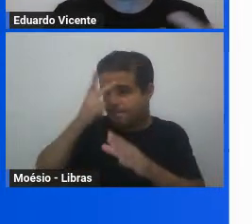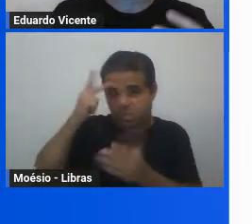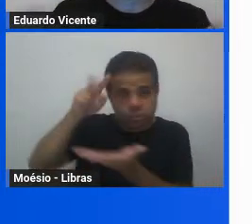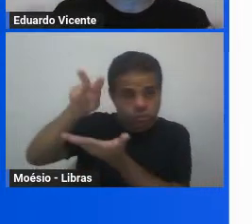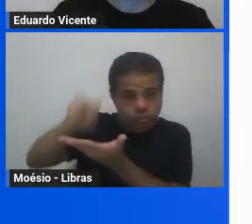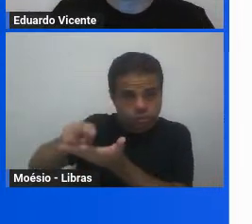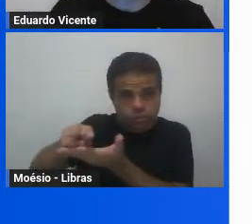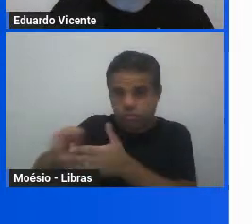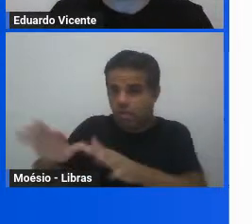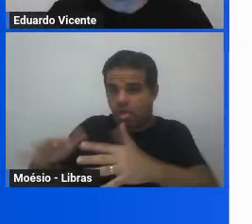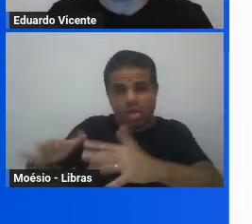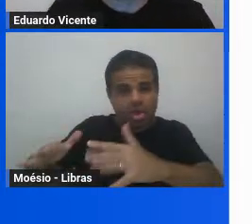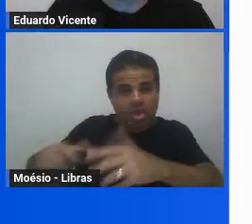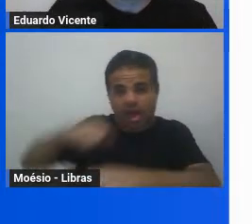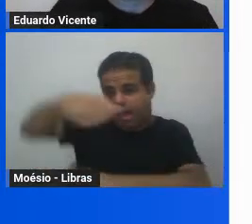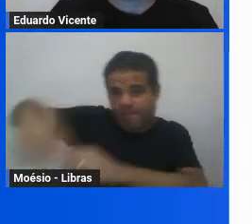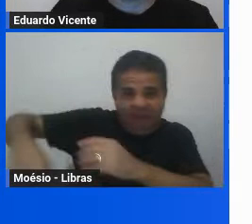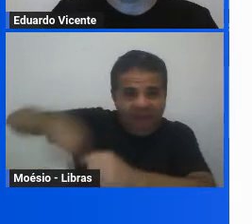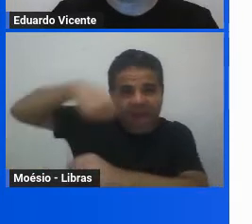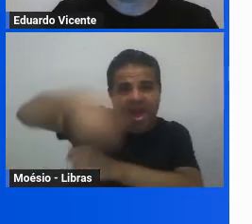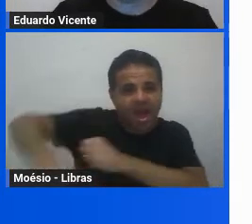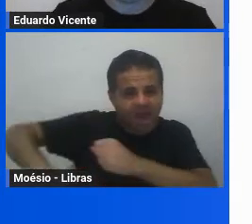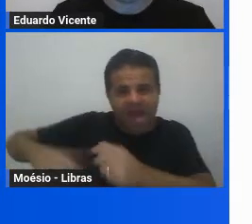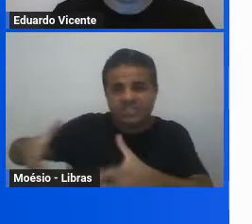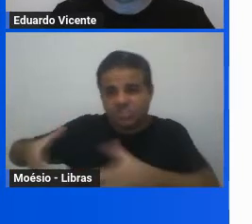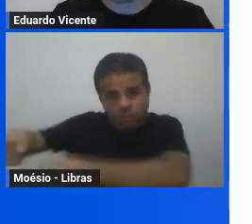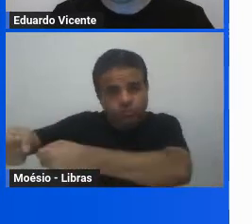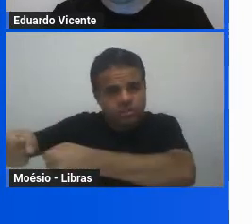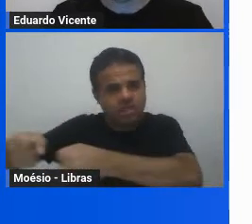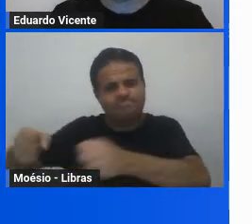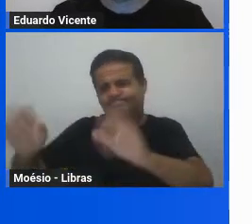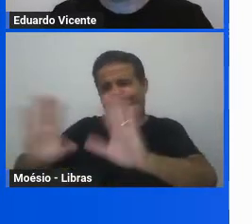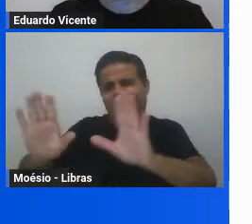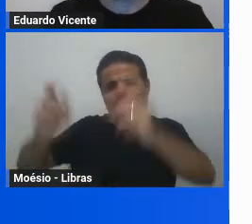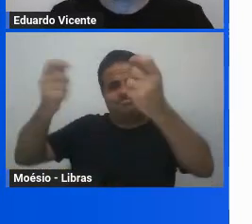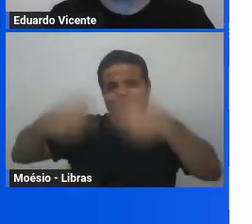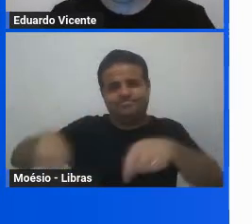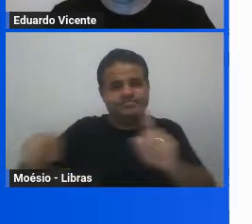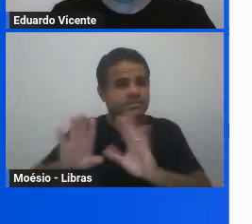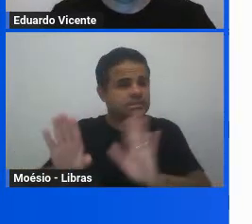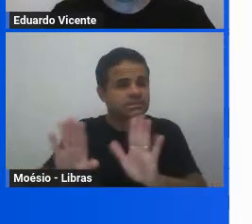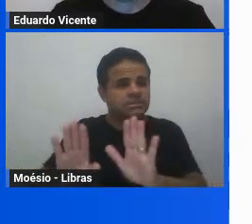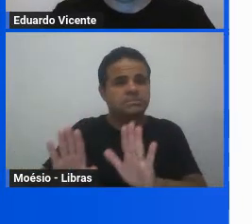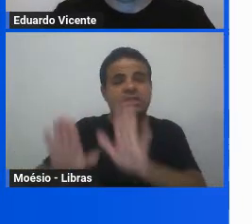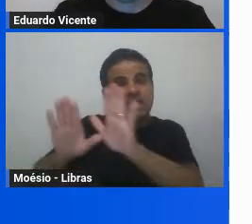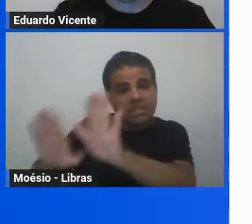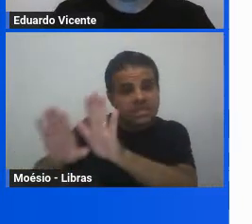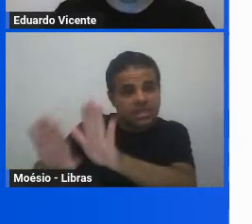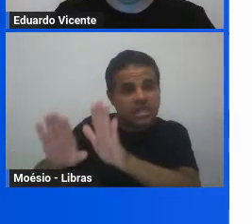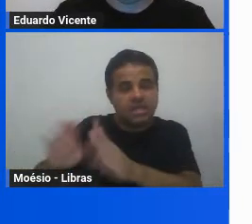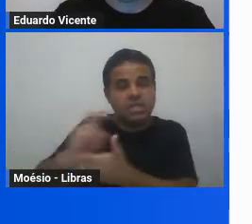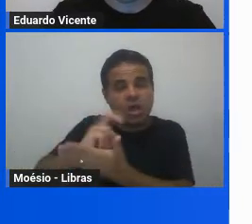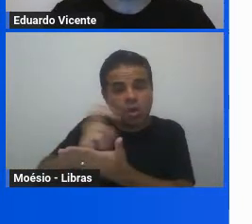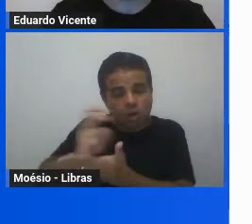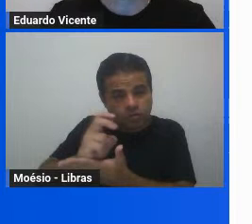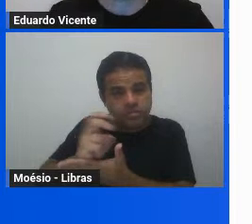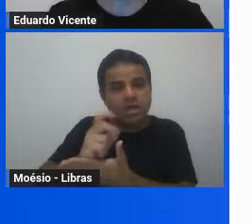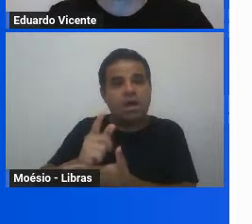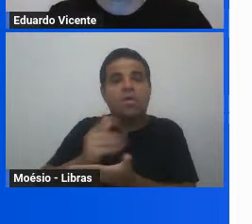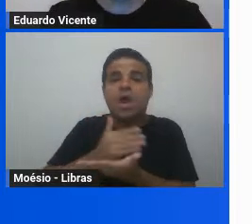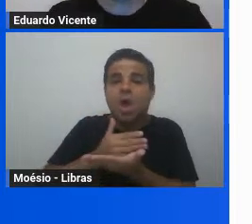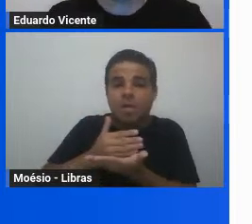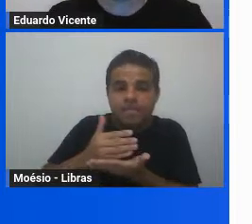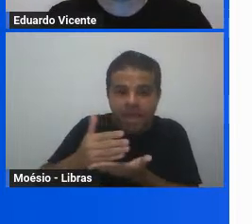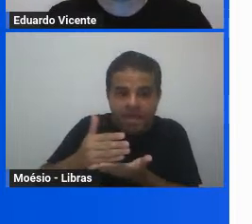ela está tremendo, eu vou tentar amarrar, segurar. Não há necessidade de fazer isso, né? A convulsão, ela tem começo, meio e